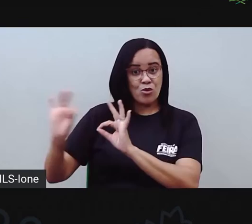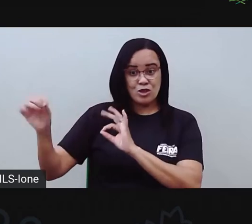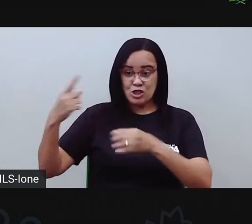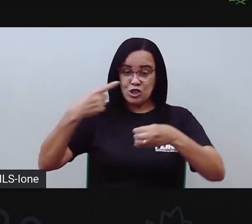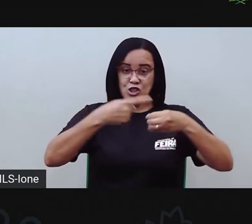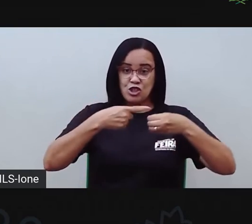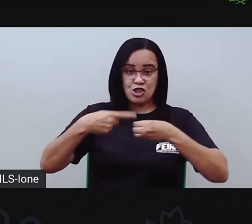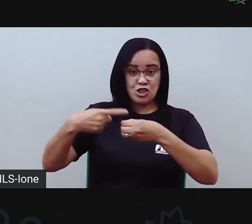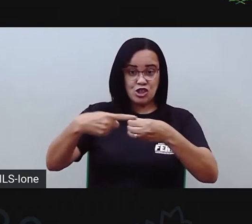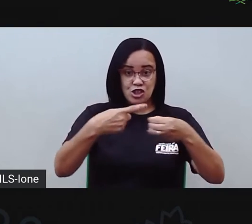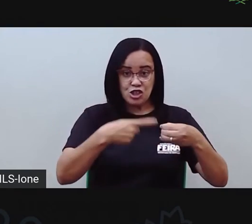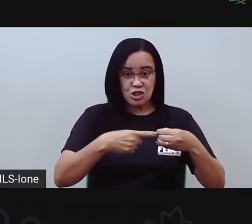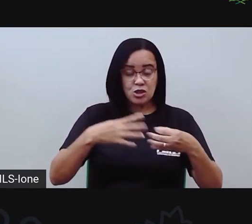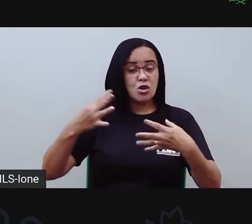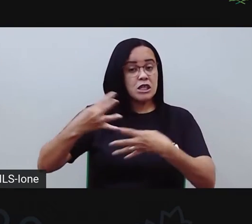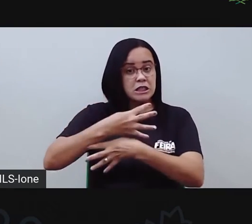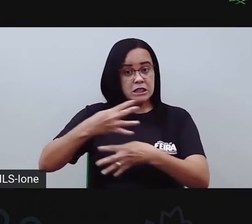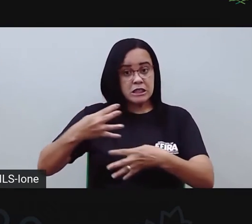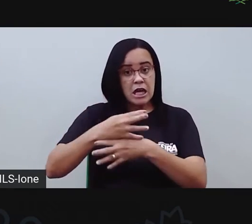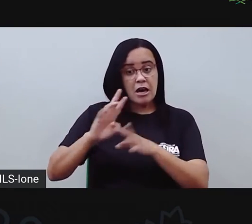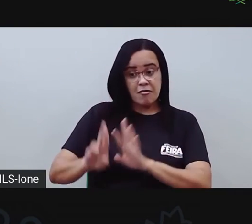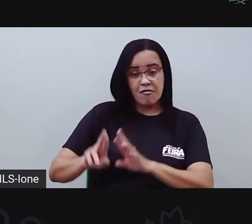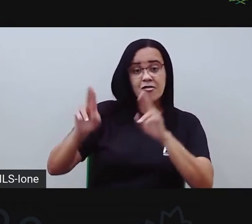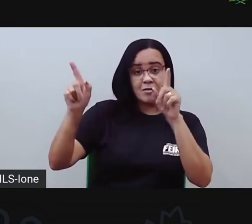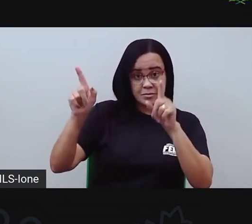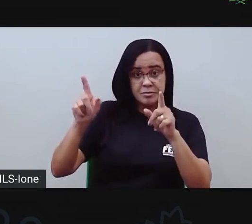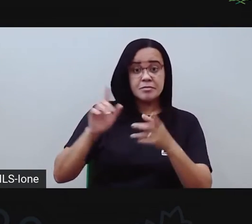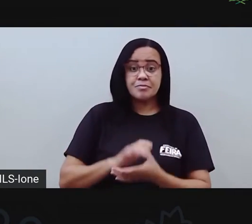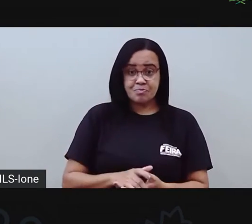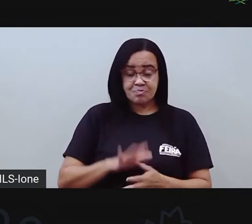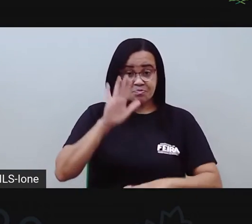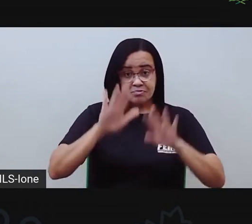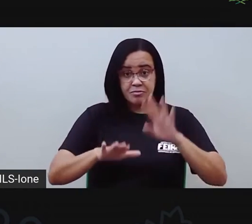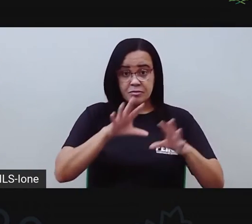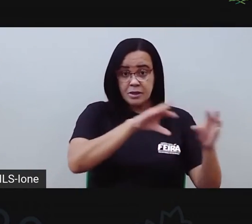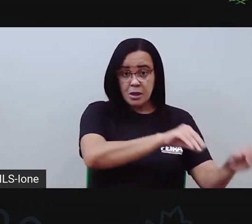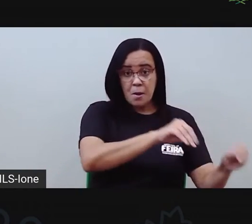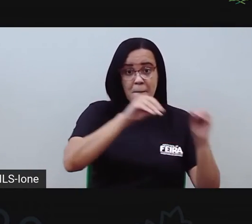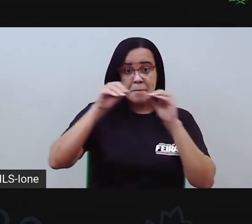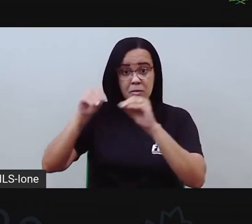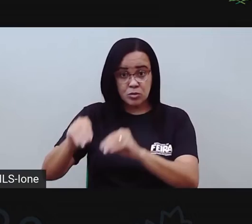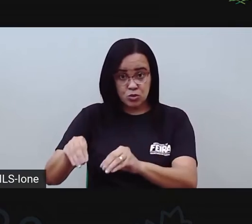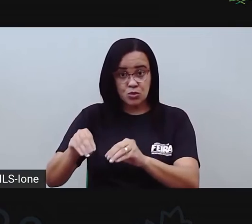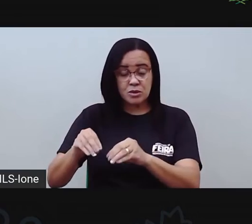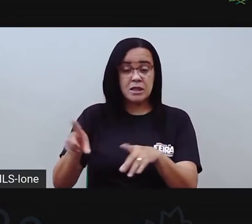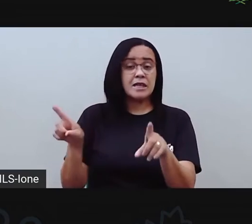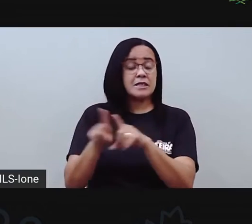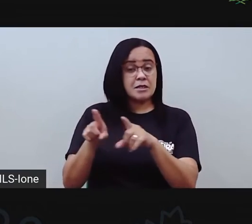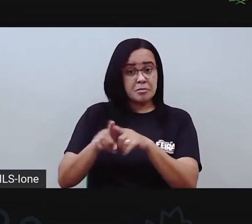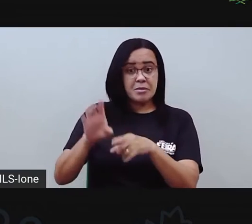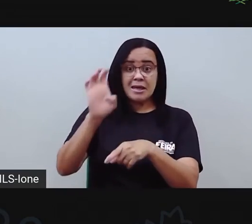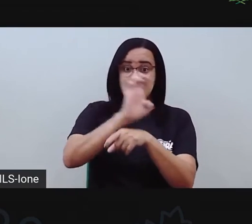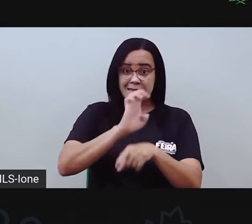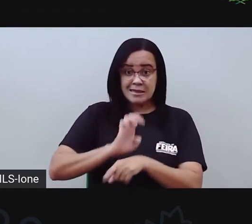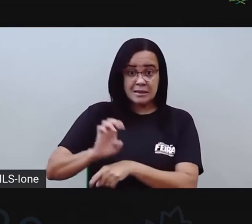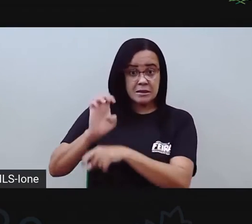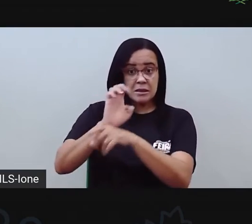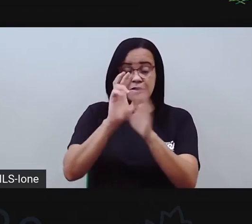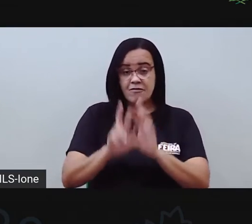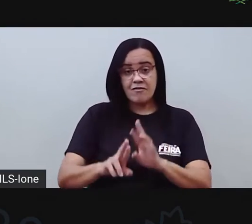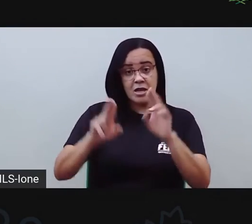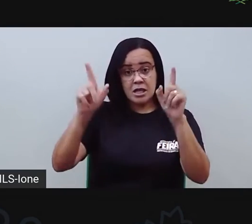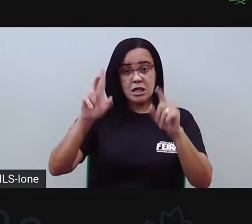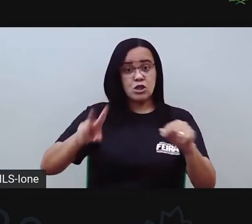famílias que moram em outras cidades da Bahia, em outros estados e até em outros países, né?